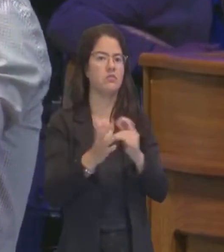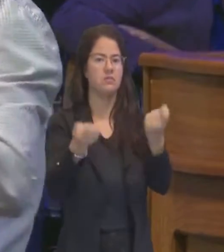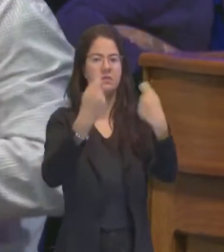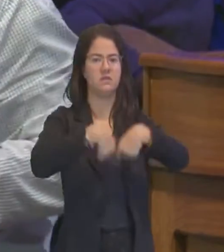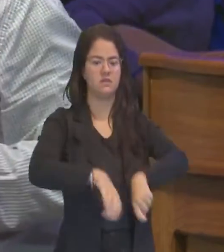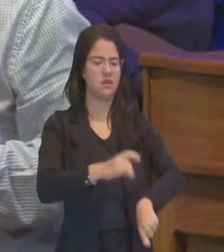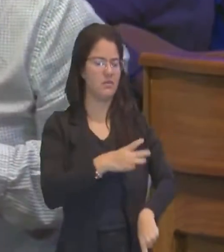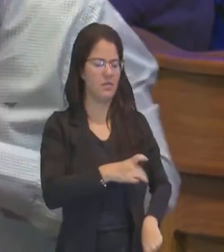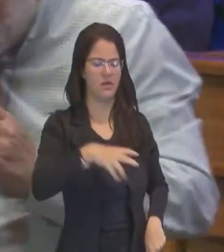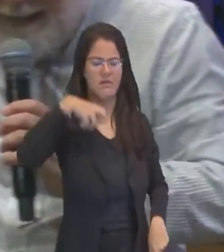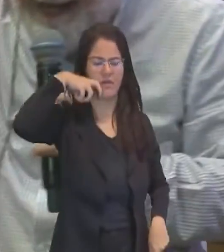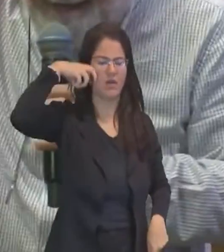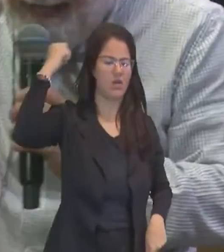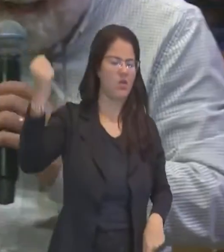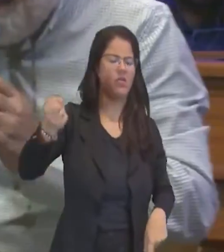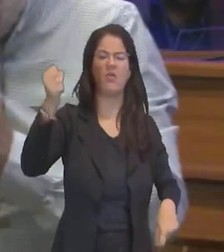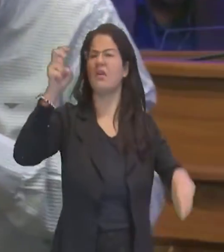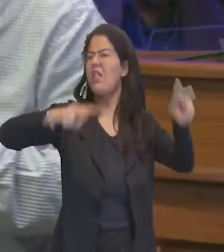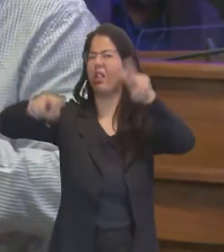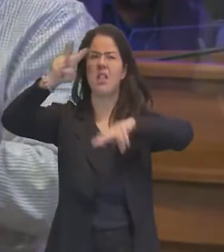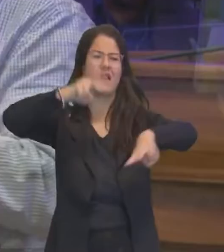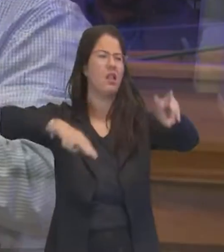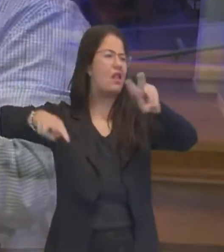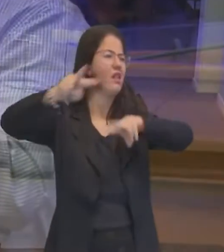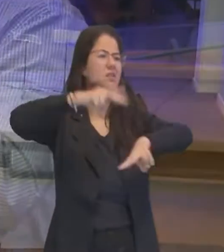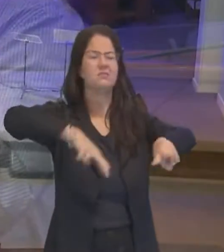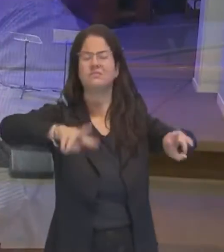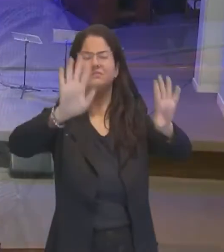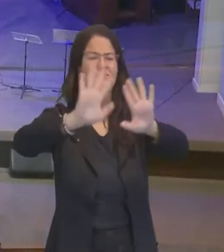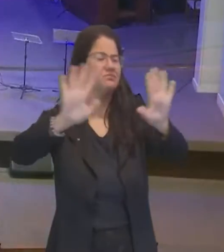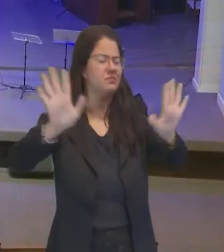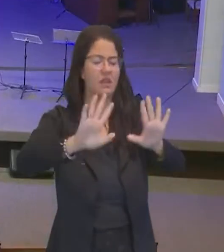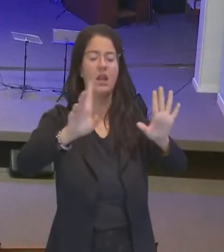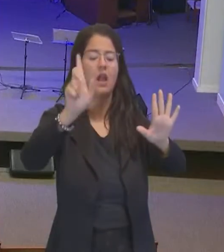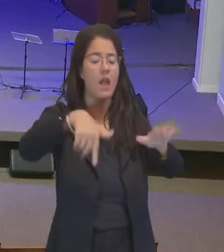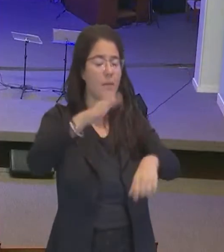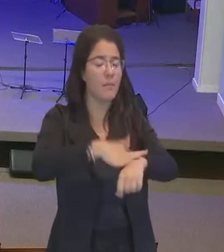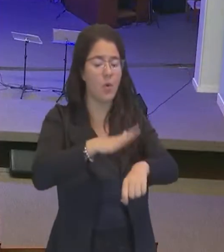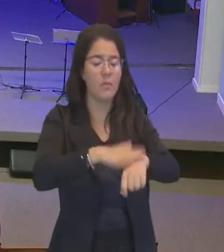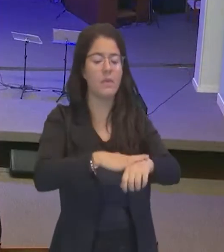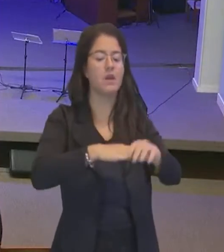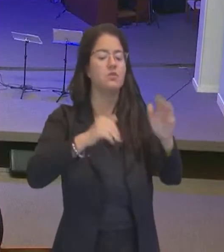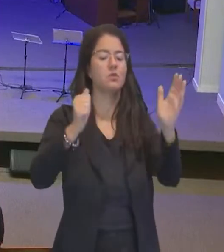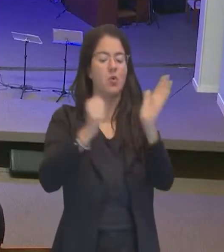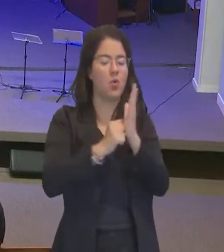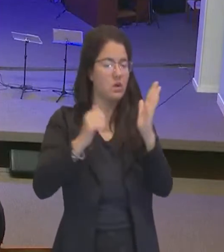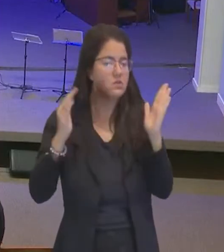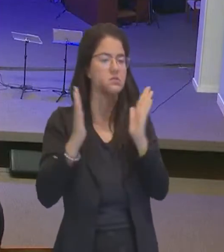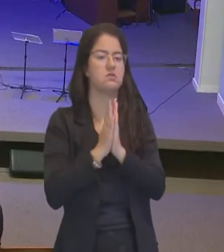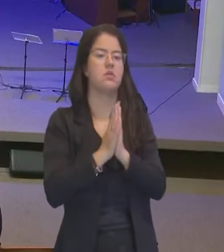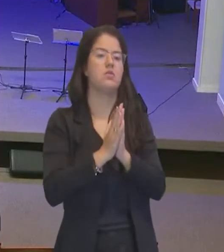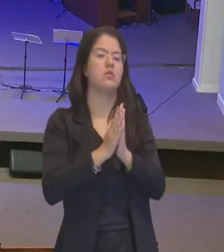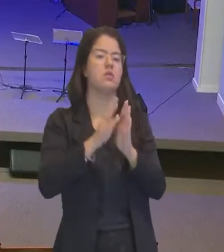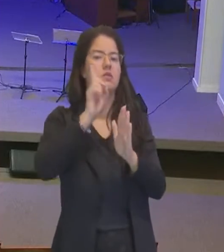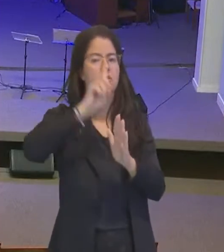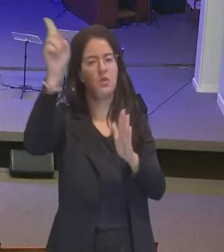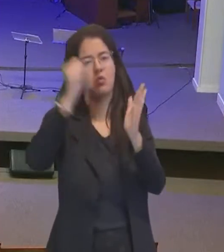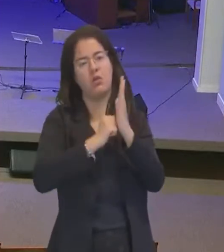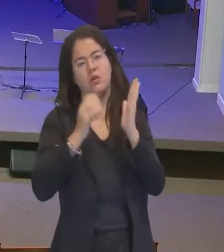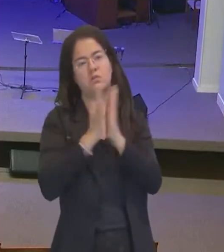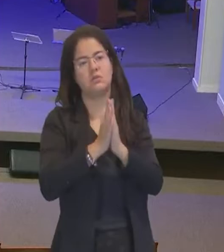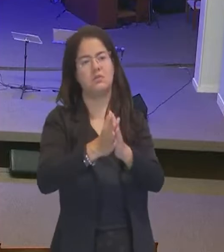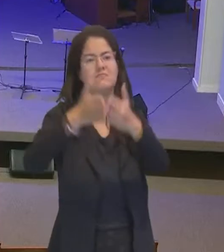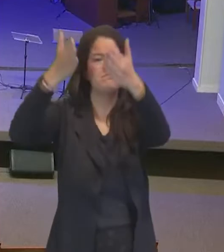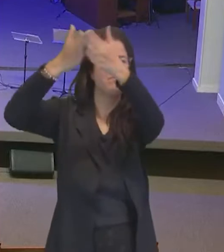tenha vergonha, não fique olhando para os lados, ninguém está olhando para você, está todo mundo de cabeça baixa, orando ao Senhor,